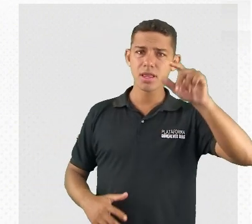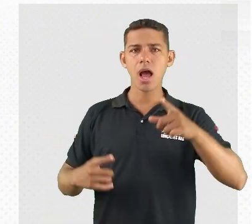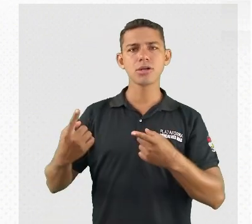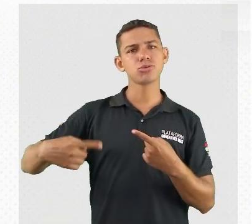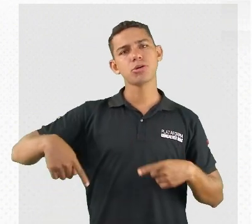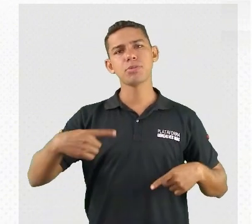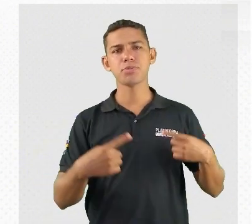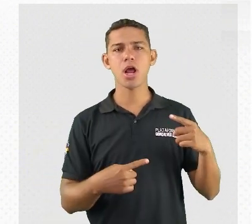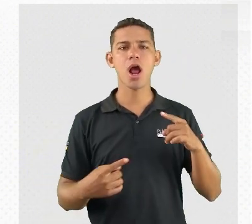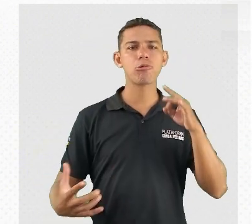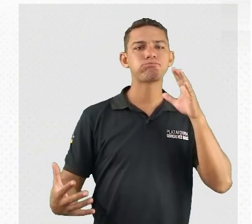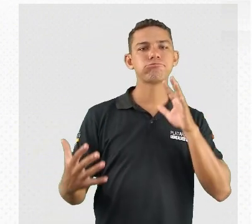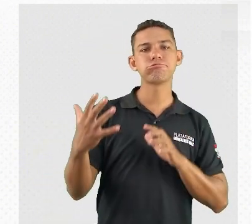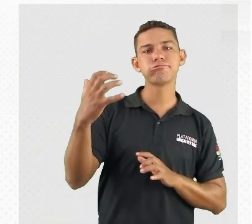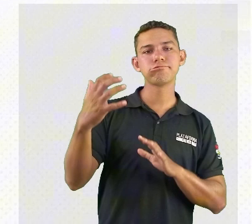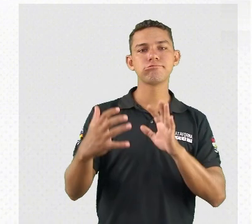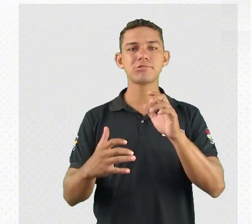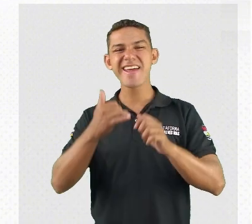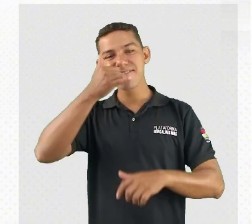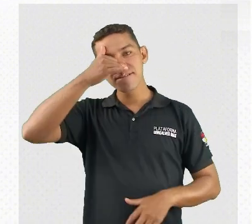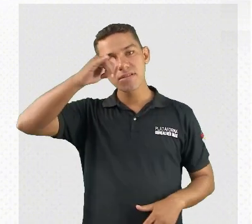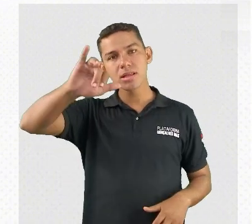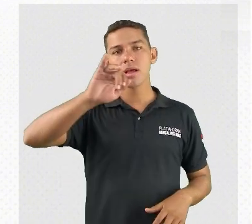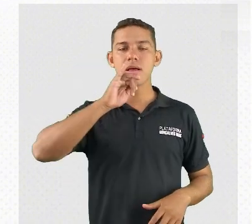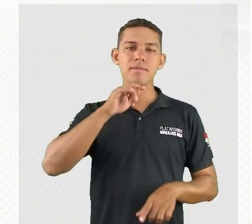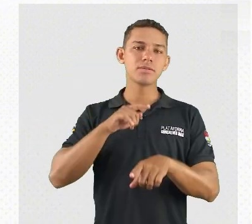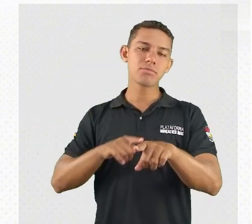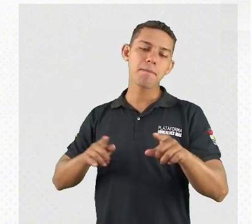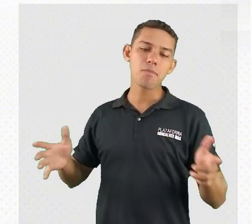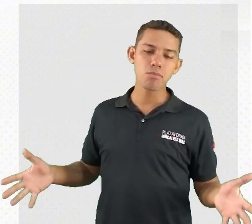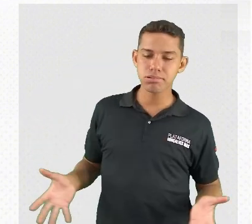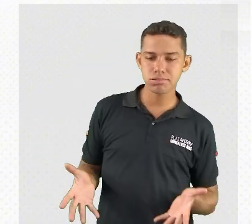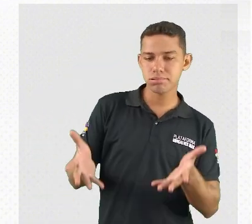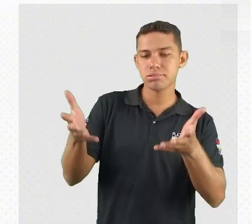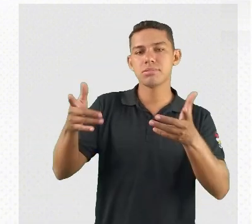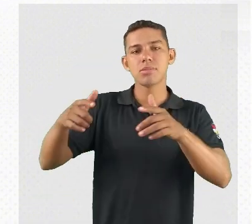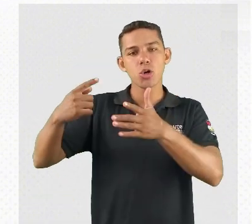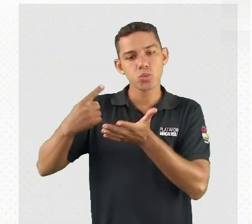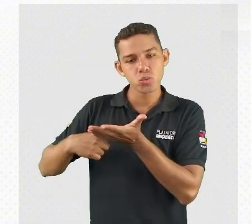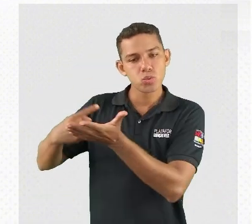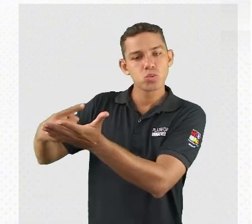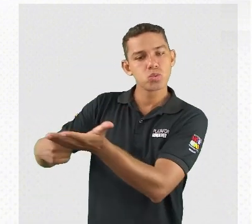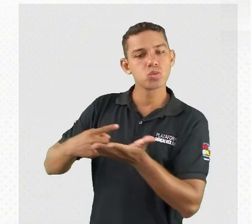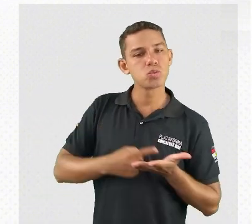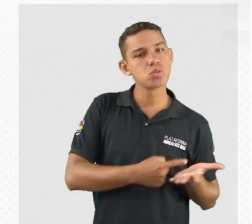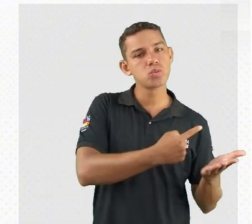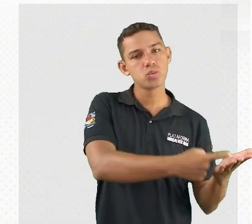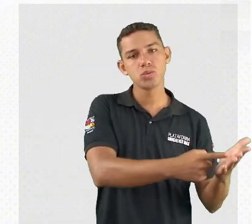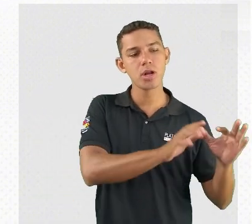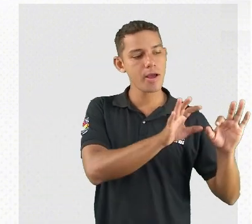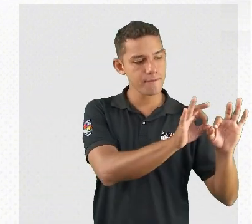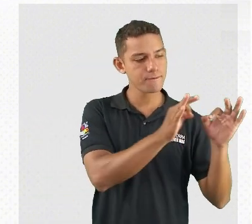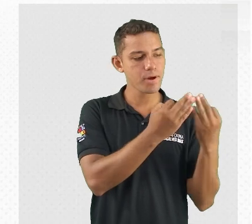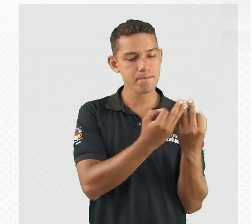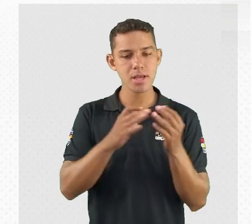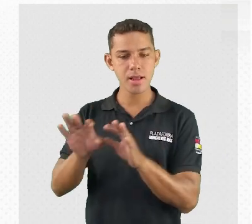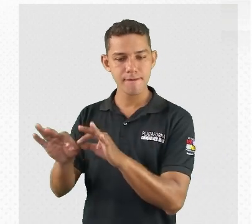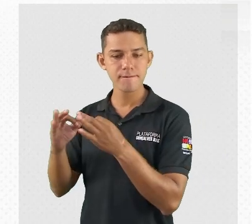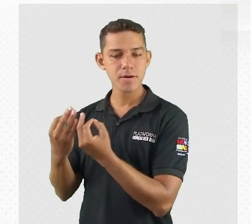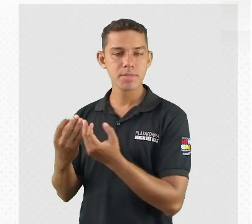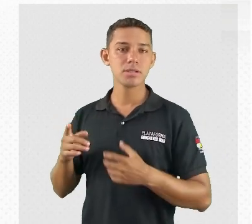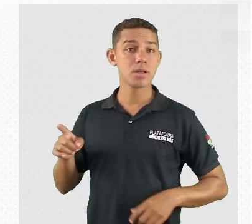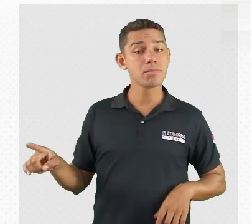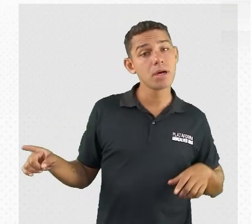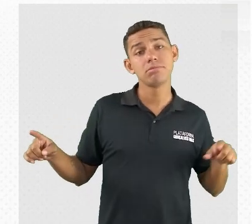discórdias, os conflitos, né? Buscar promover a concórdia entre as famílias. Uma vez